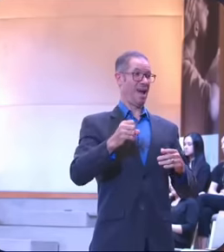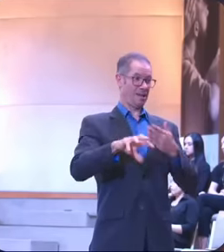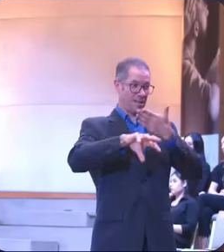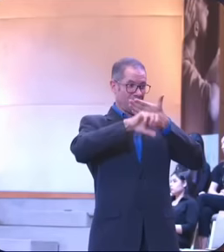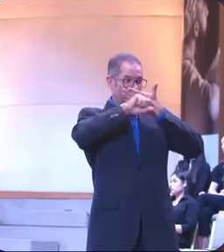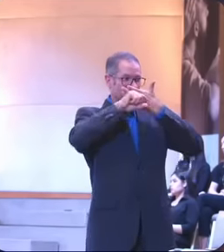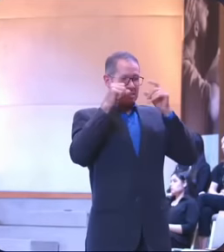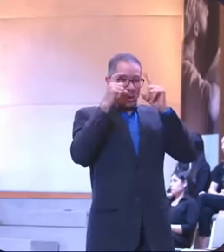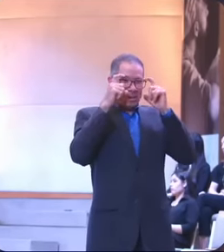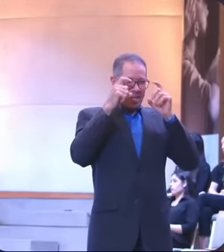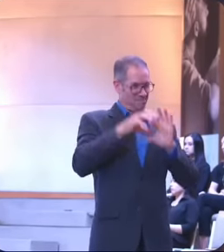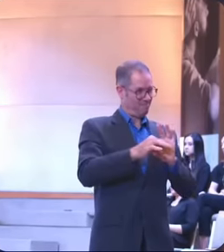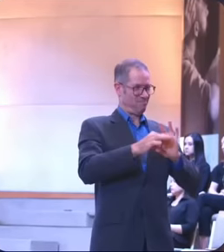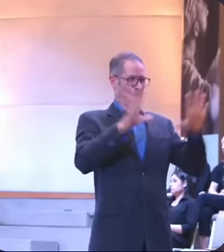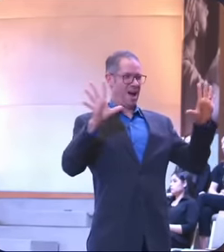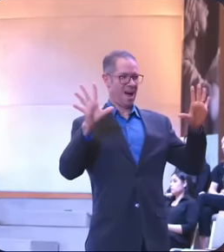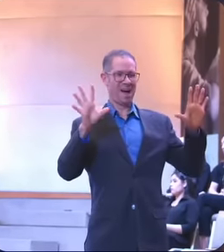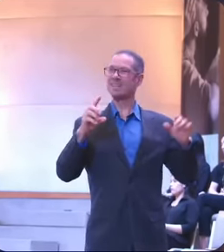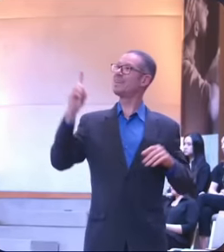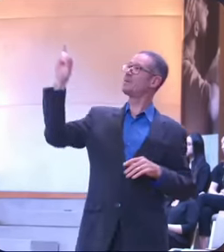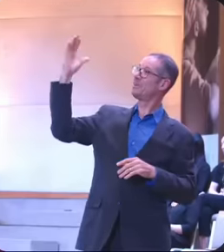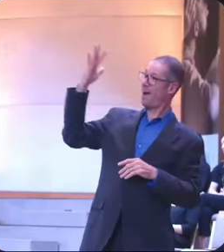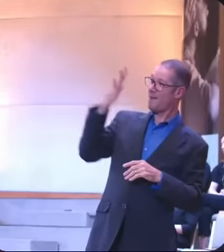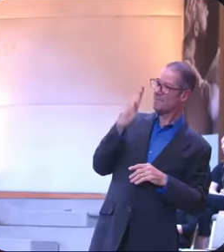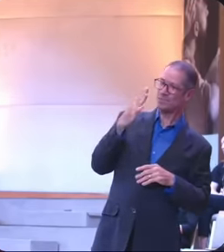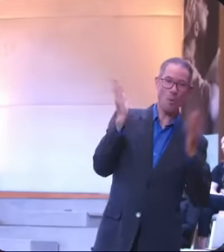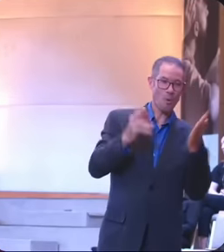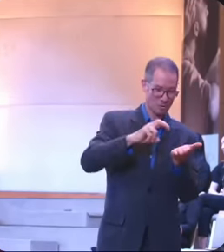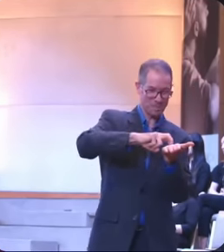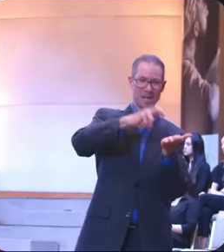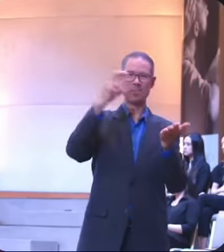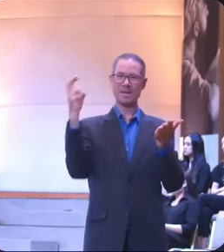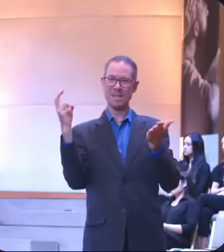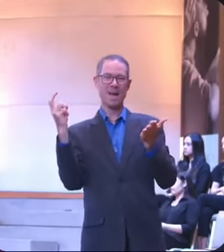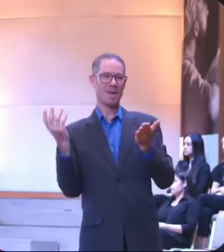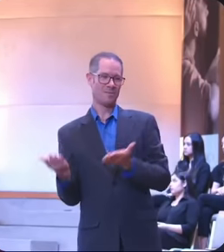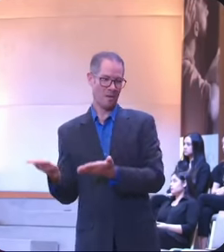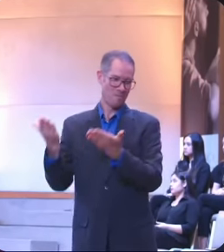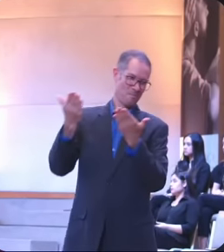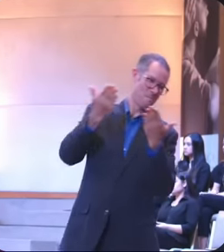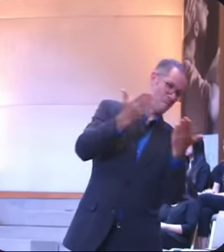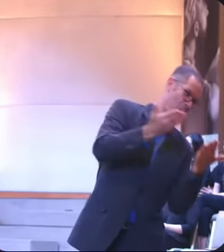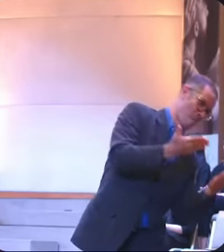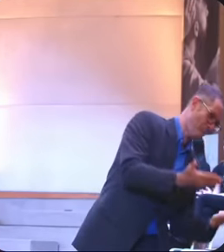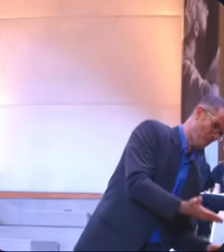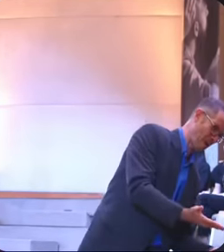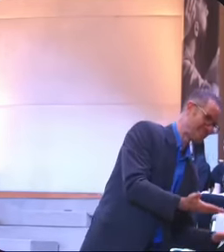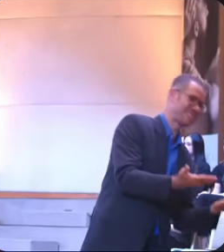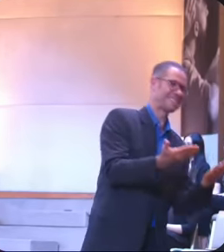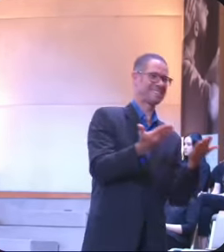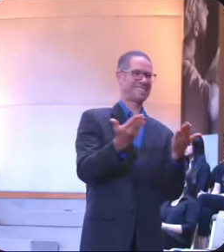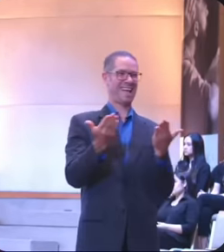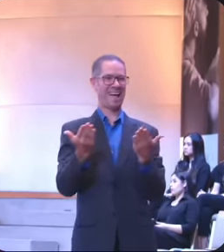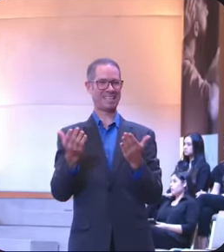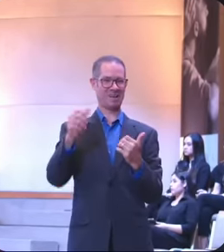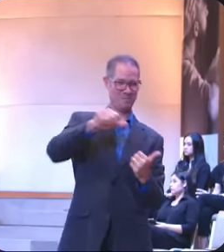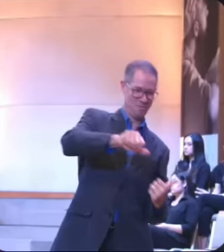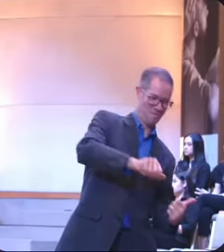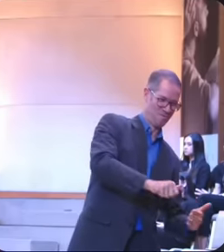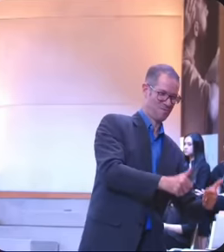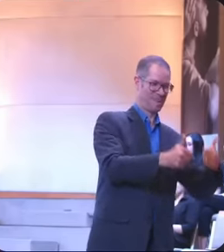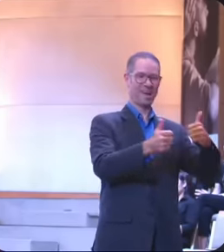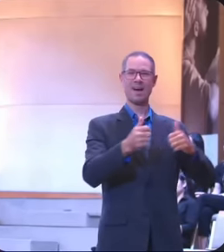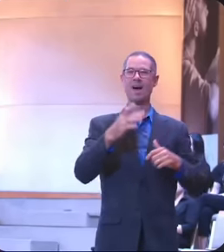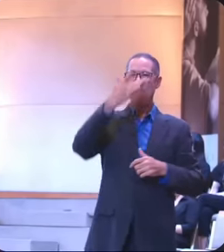fez tudo o que precisava fazer, e hoje pela manhã ela foi batizada, porque alguém teve coragem de